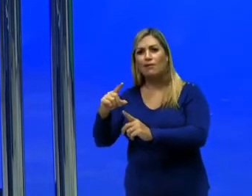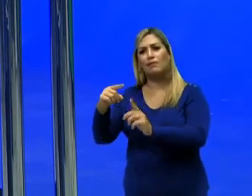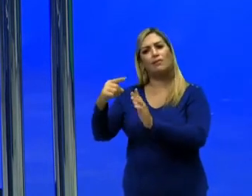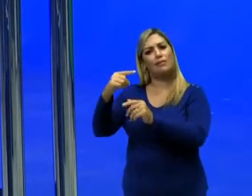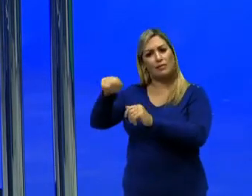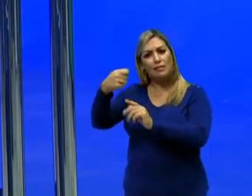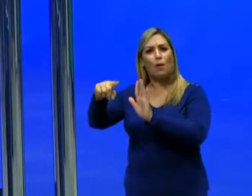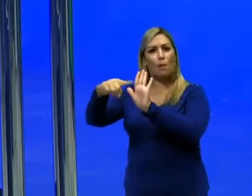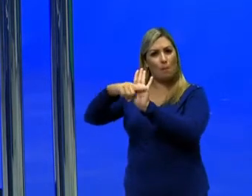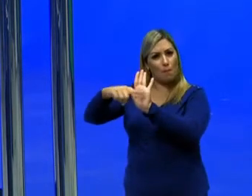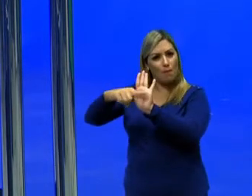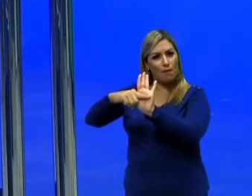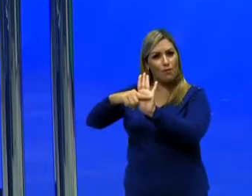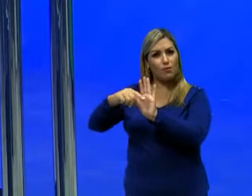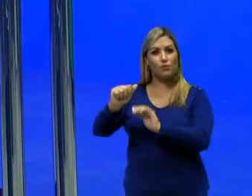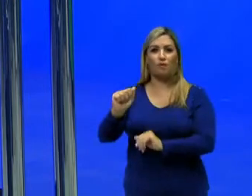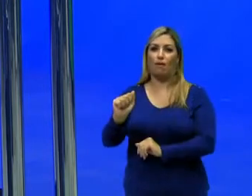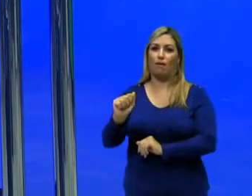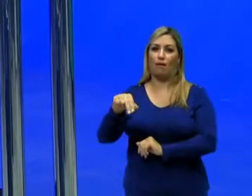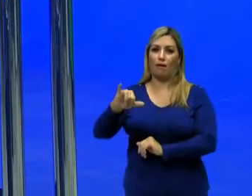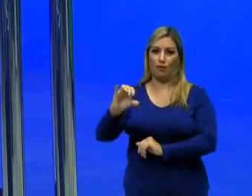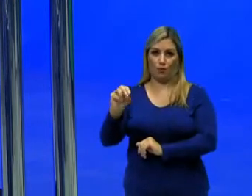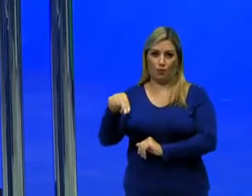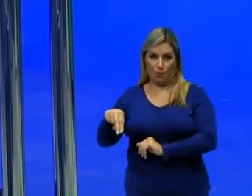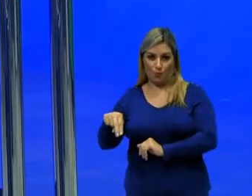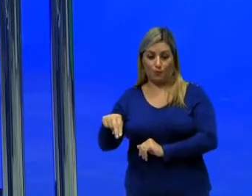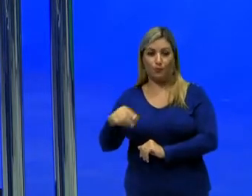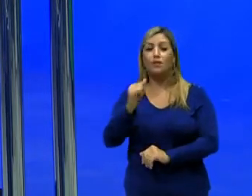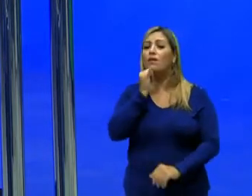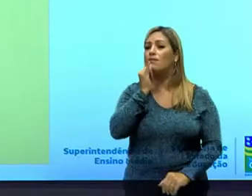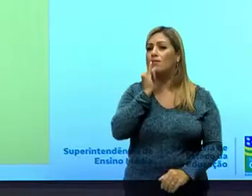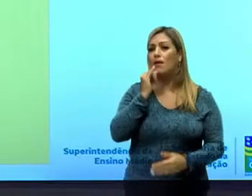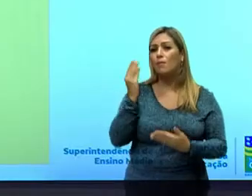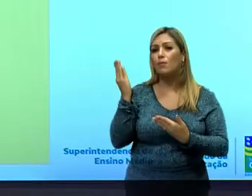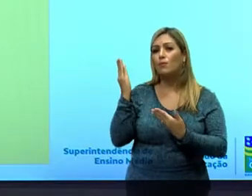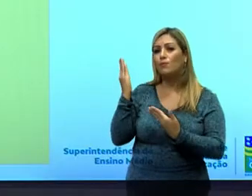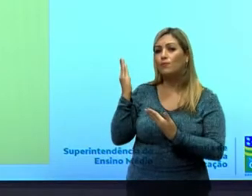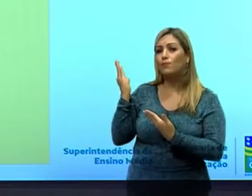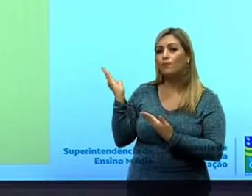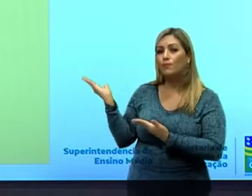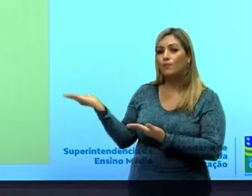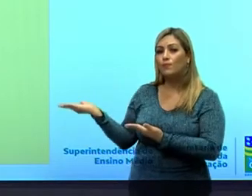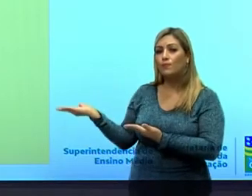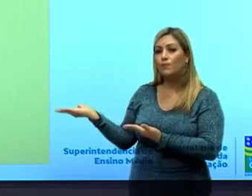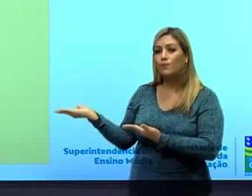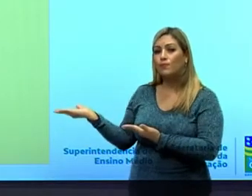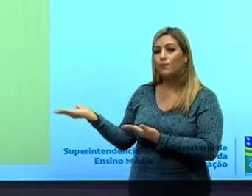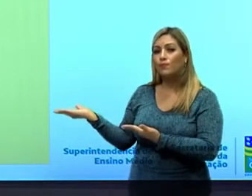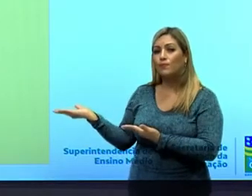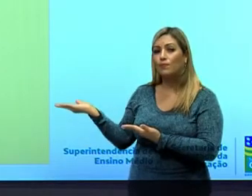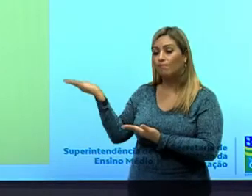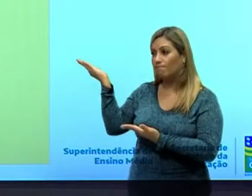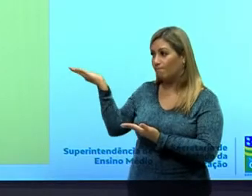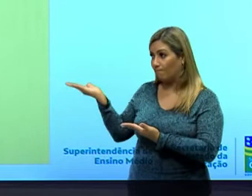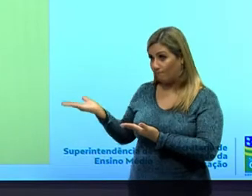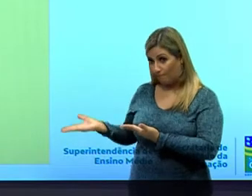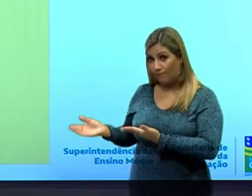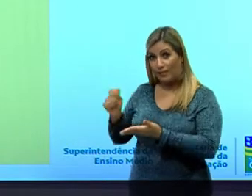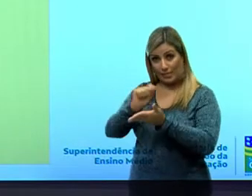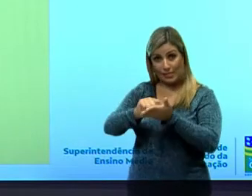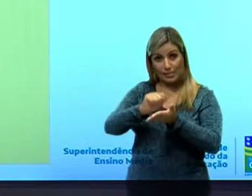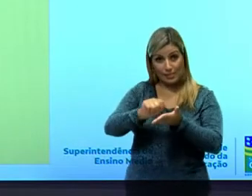fica com o finalzinho de menos é um ano aqui nós temos o exemplo do alumínio nas suas três